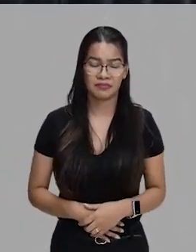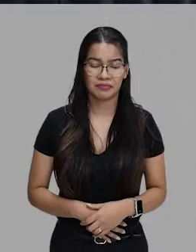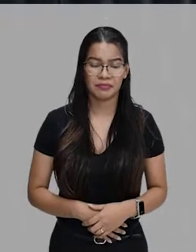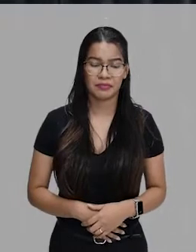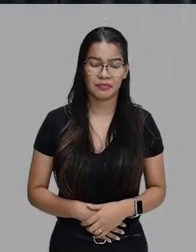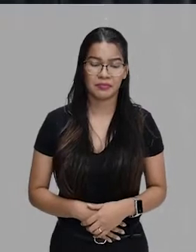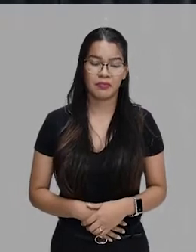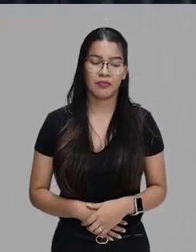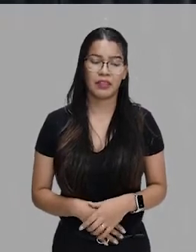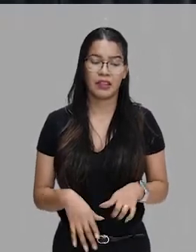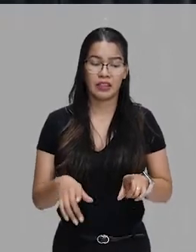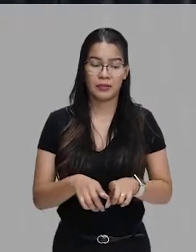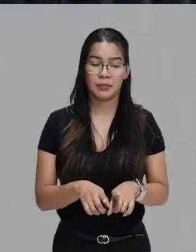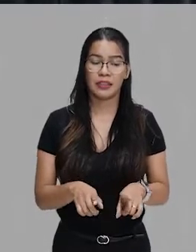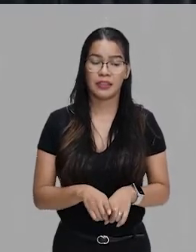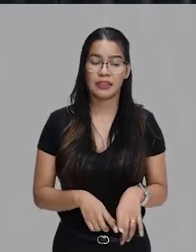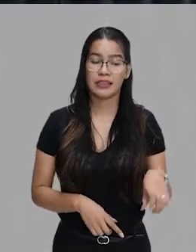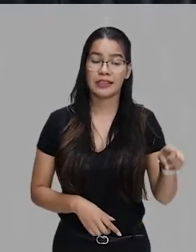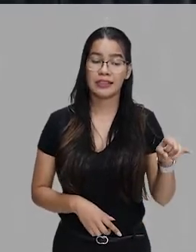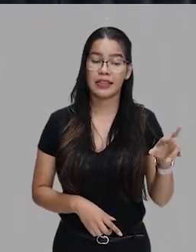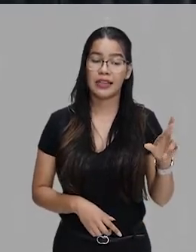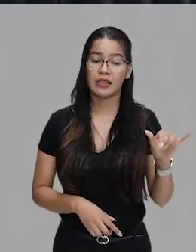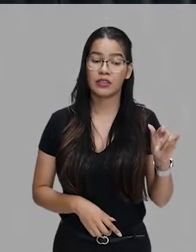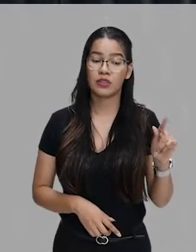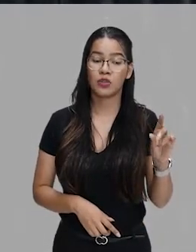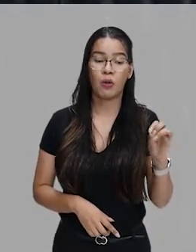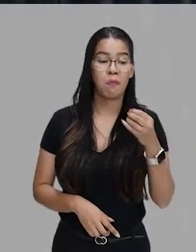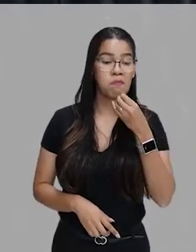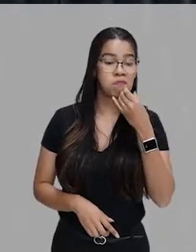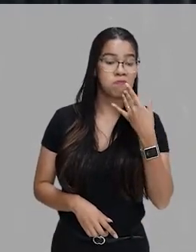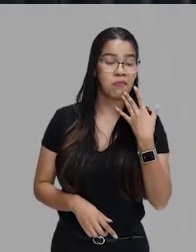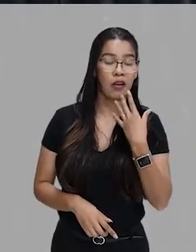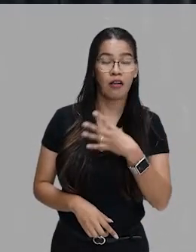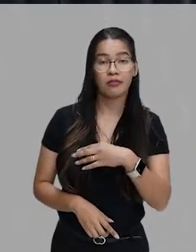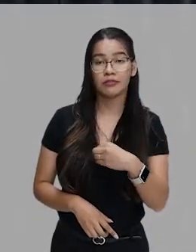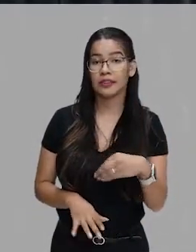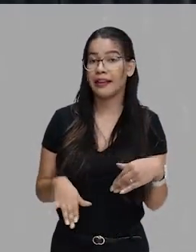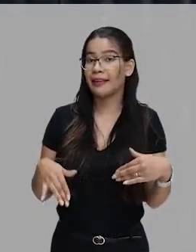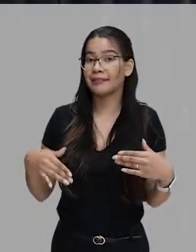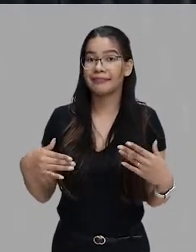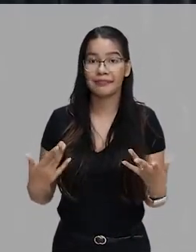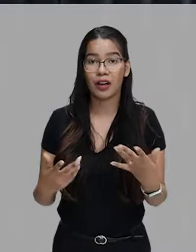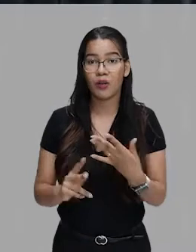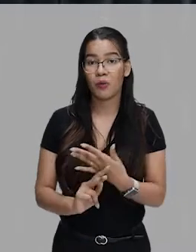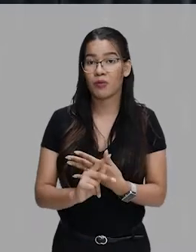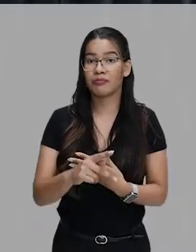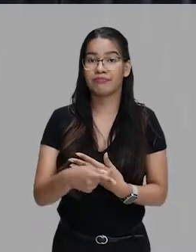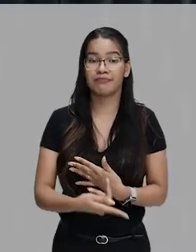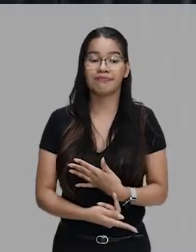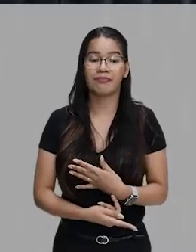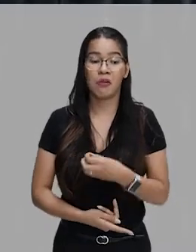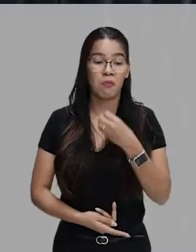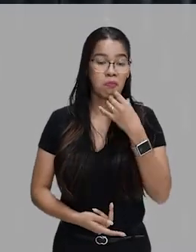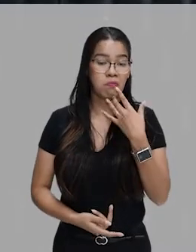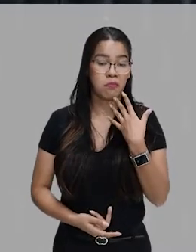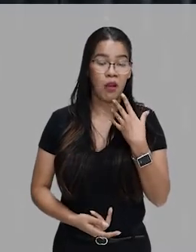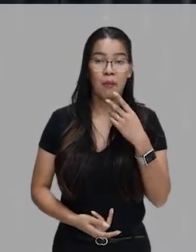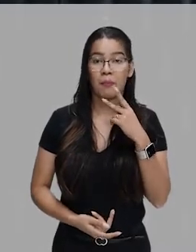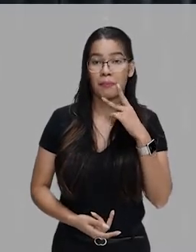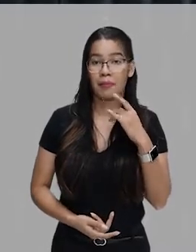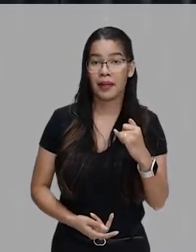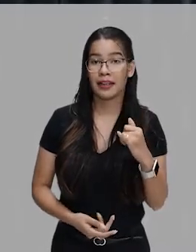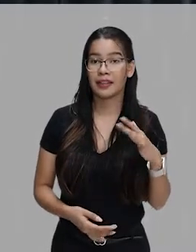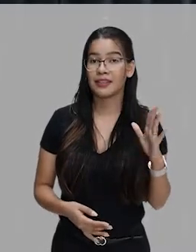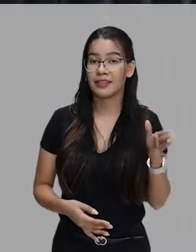E Sérgio foi bom filho, logo será bom pai. Já acertou, né? Letra